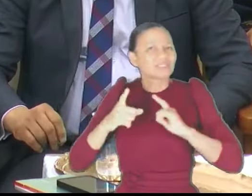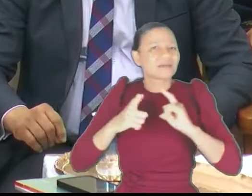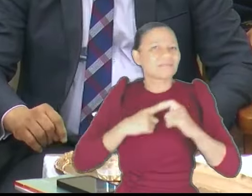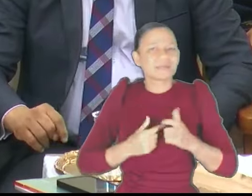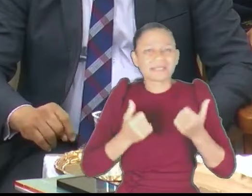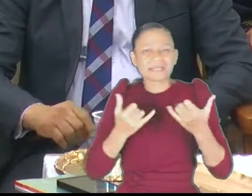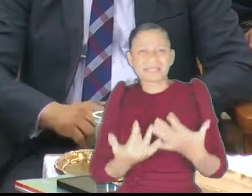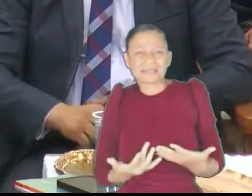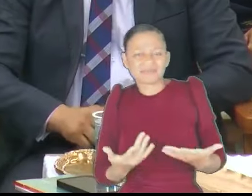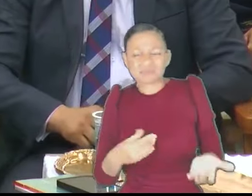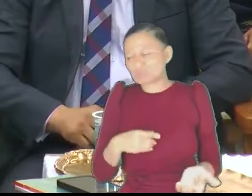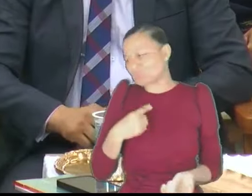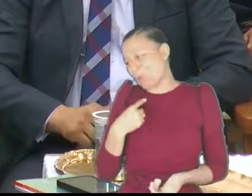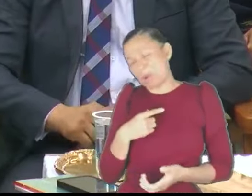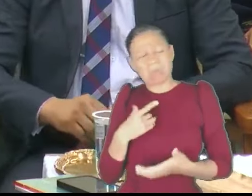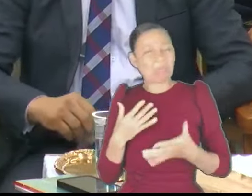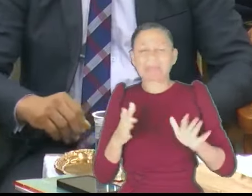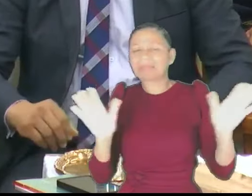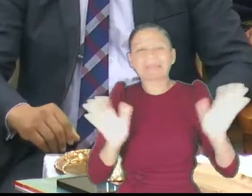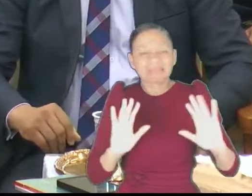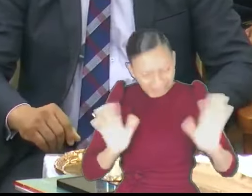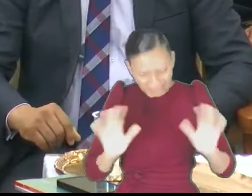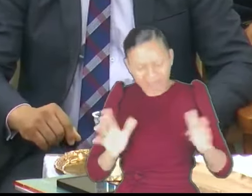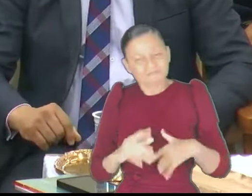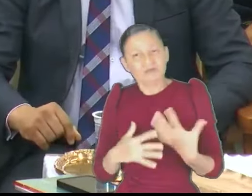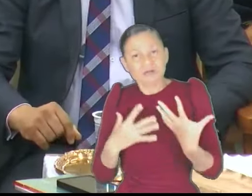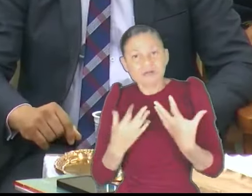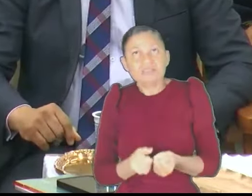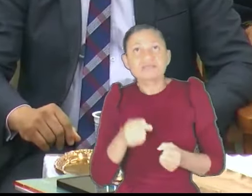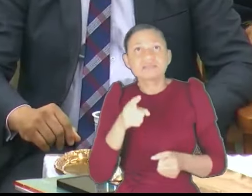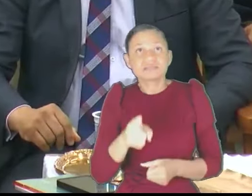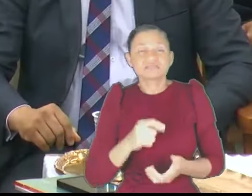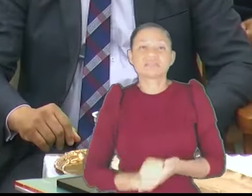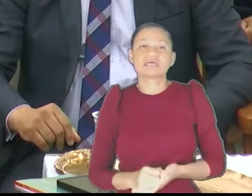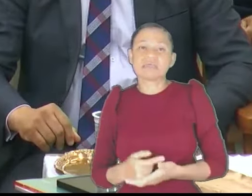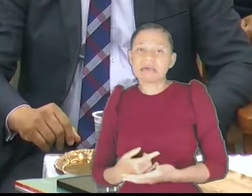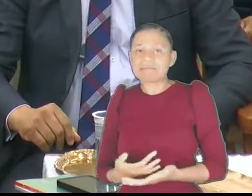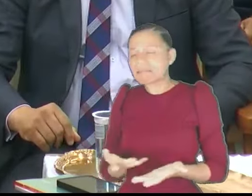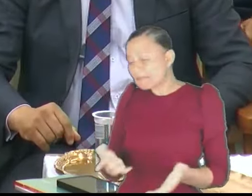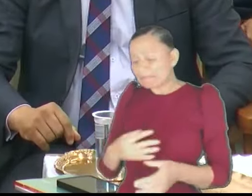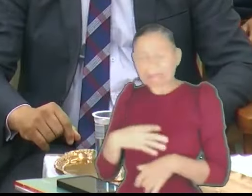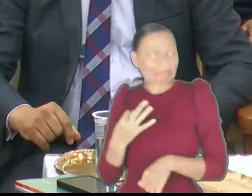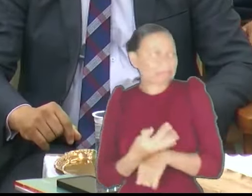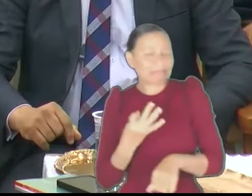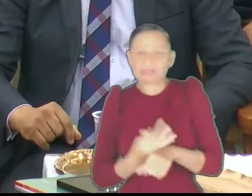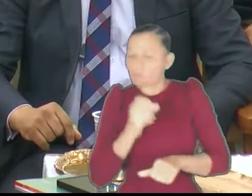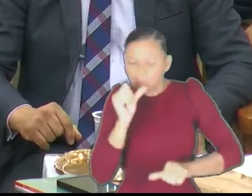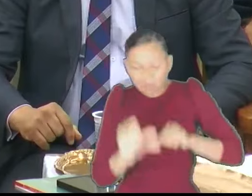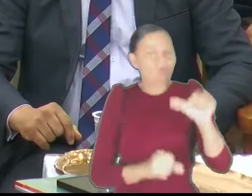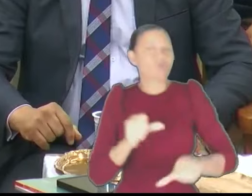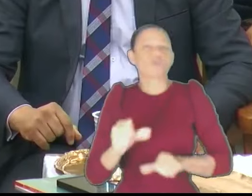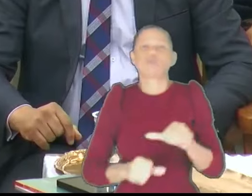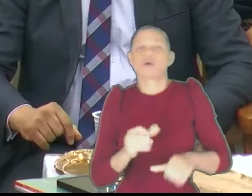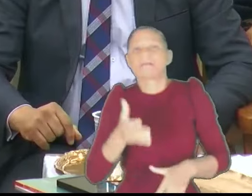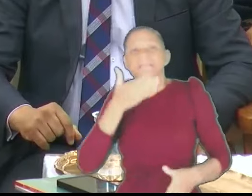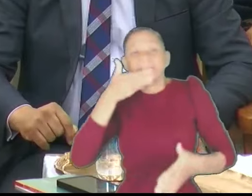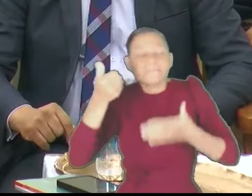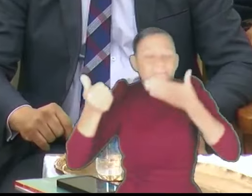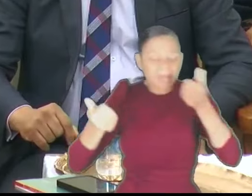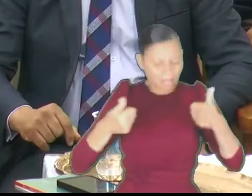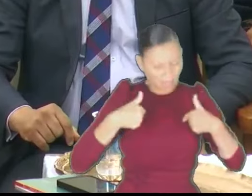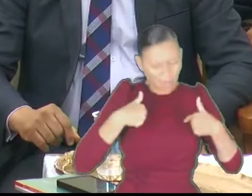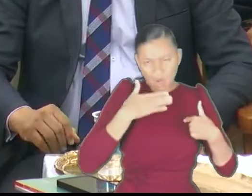fazer biquinho, meu irmão. Não, tem que estar na brecha. Se você ficar birrentozinho, Deus troca na hora. Ele tem o melhor do que eu,